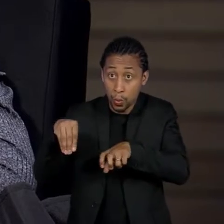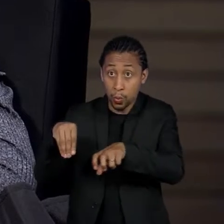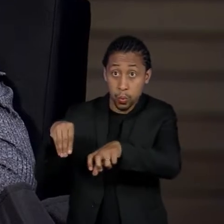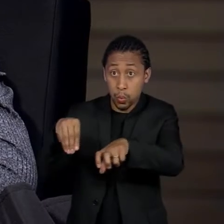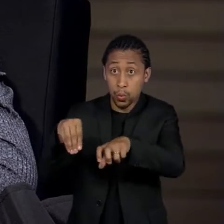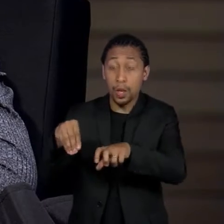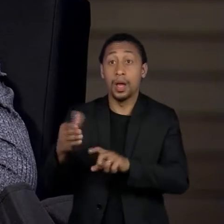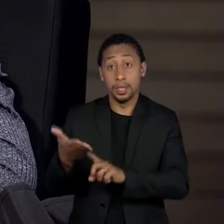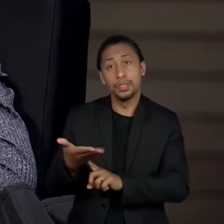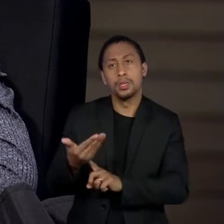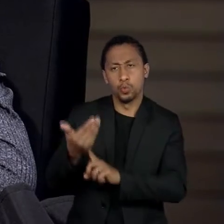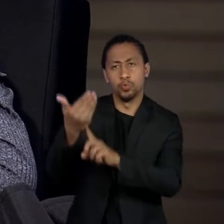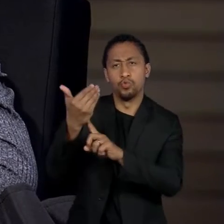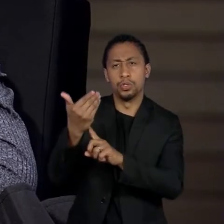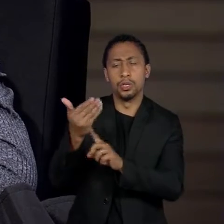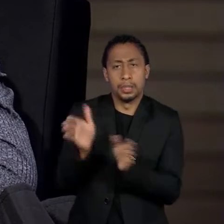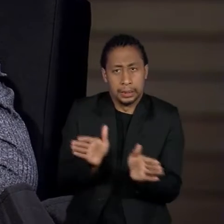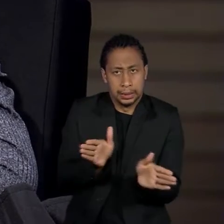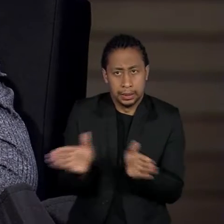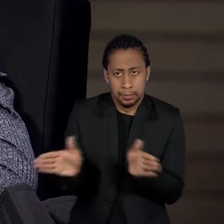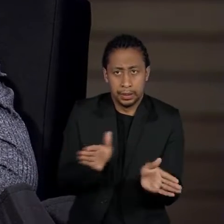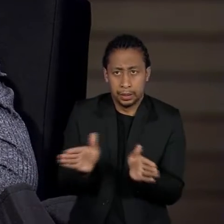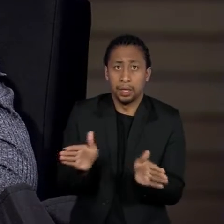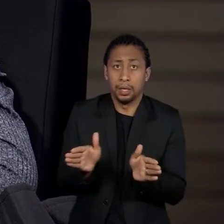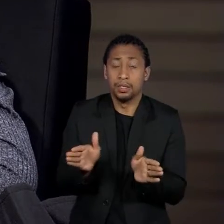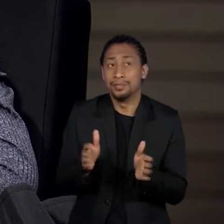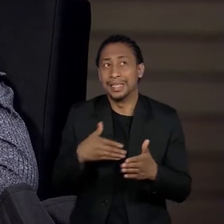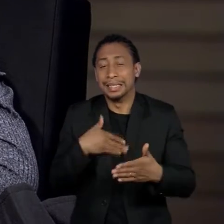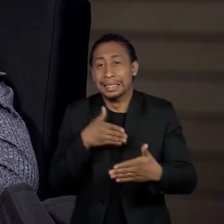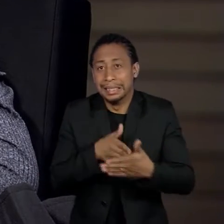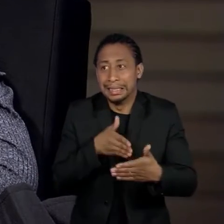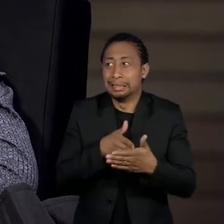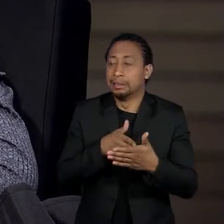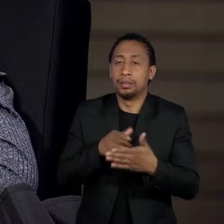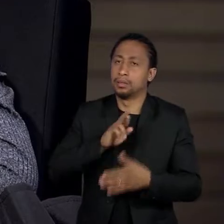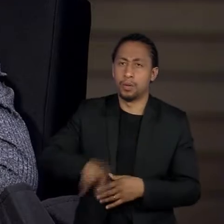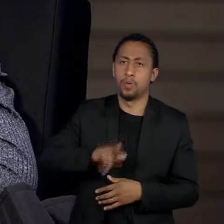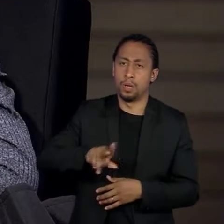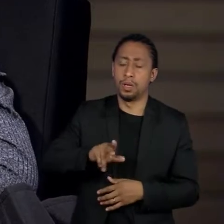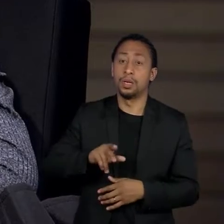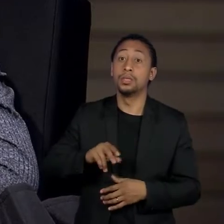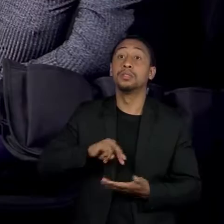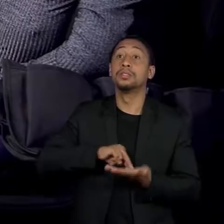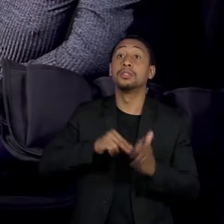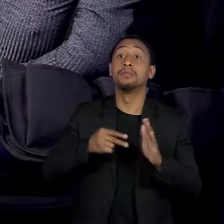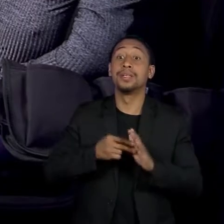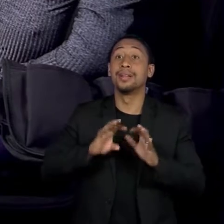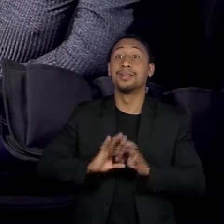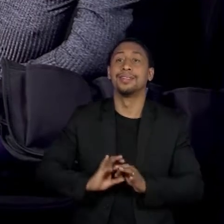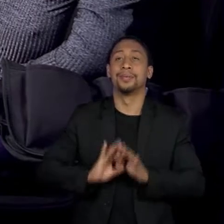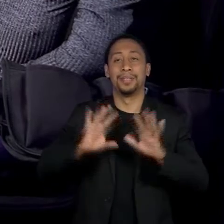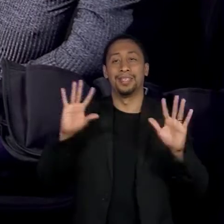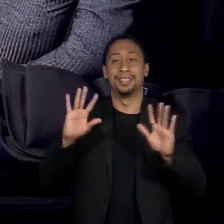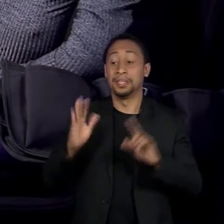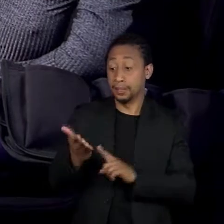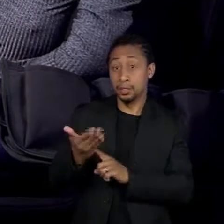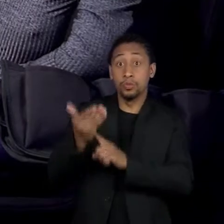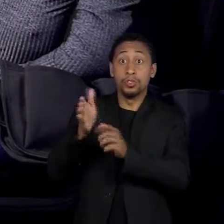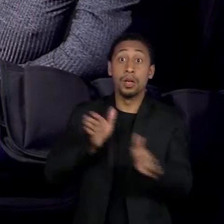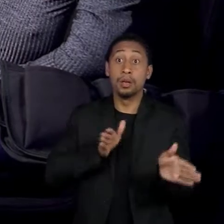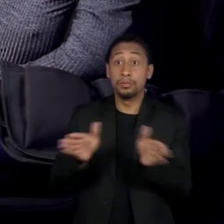tecnologia assistiva, ela não é prisão, ela não é impedimento, ela é liberdade. Porque a forma que vai permitir que a